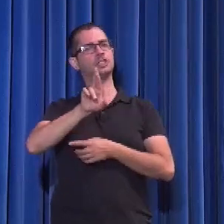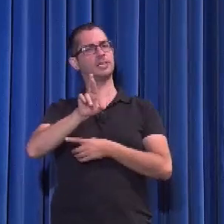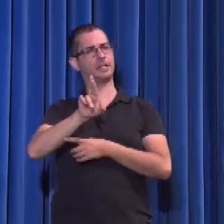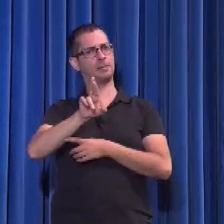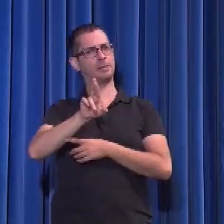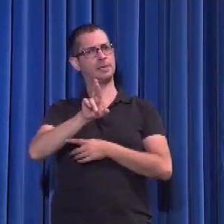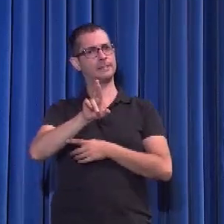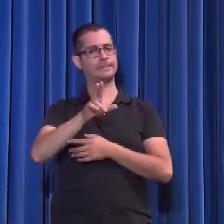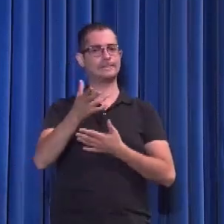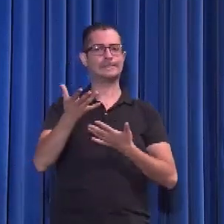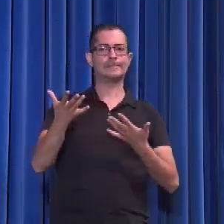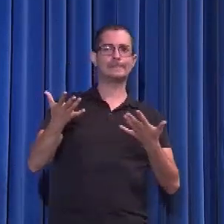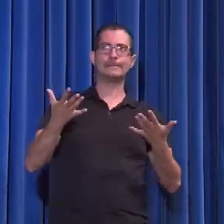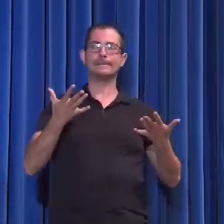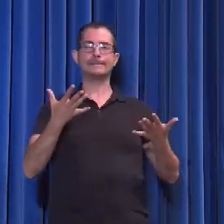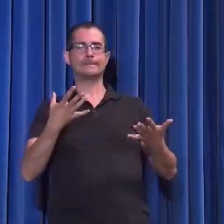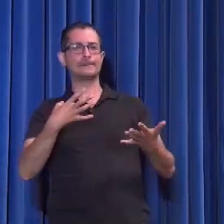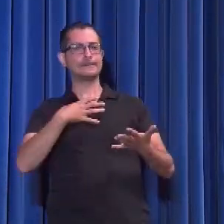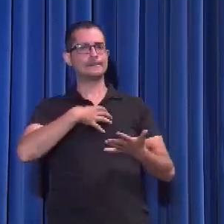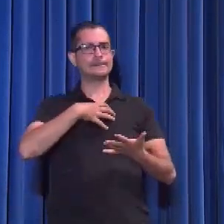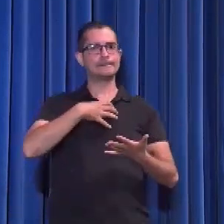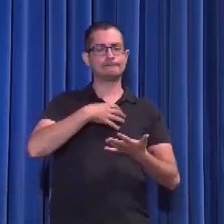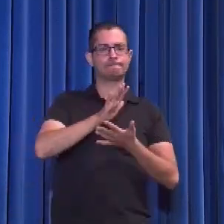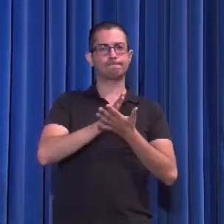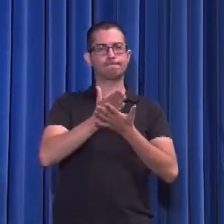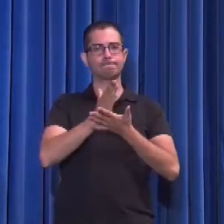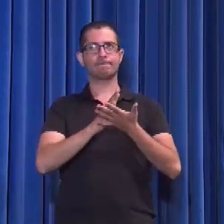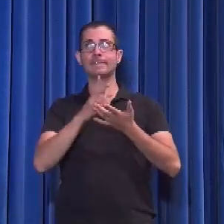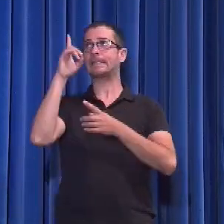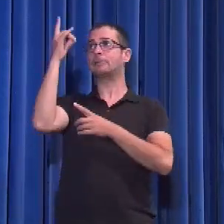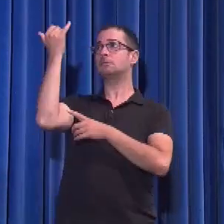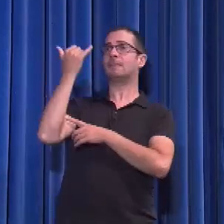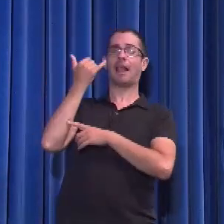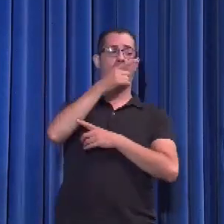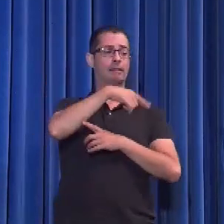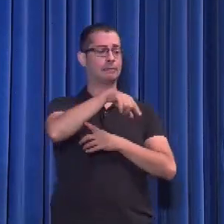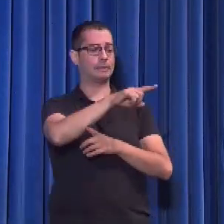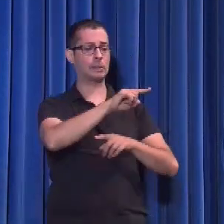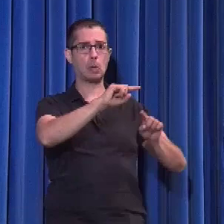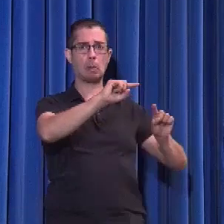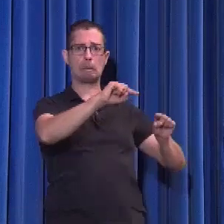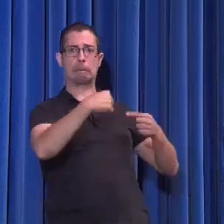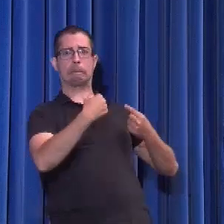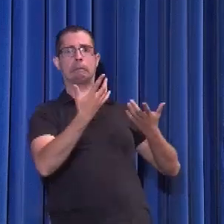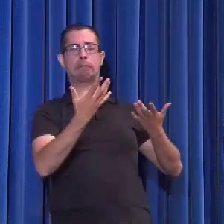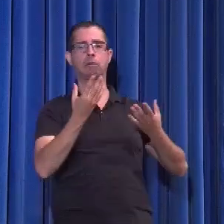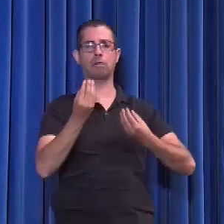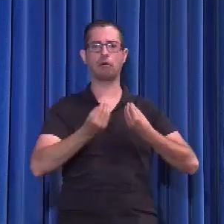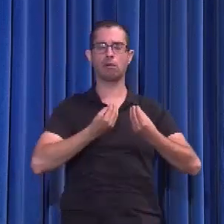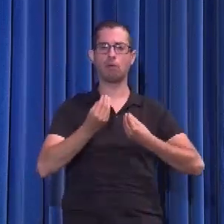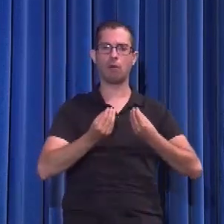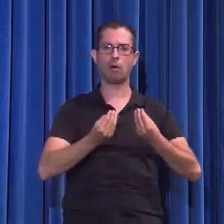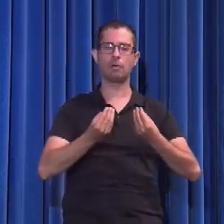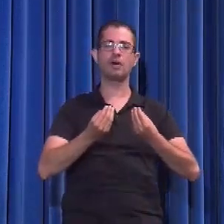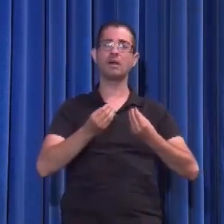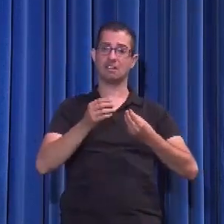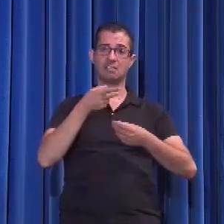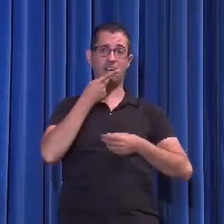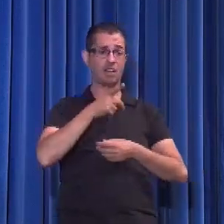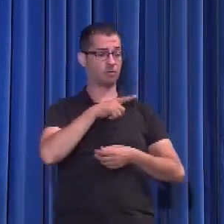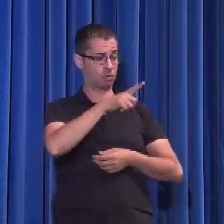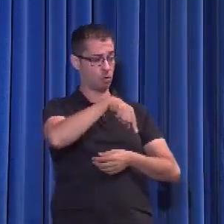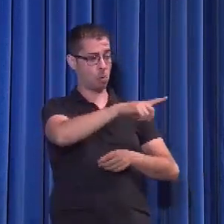de bico, ele está numa dificuldade muito grande. Profetizaram a destruição do povo, do qual ele